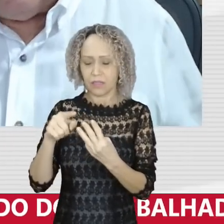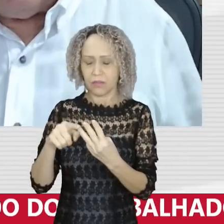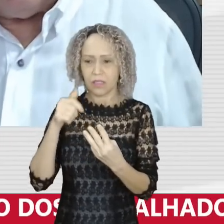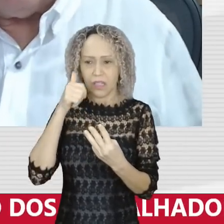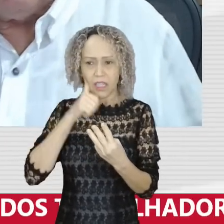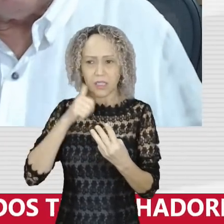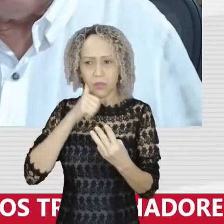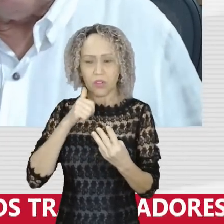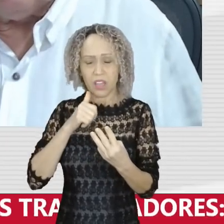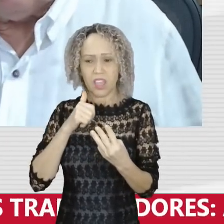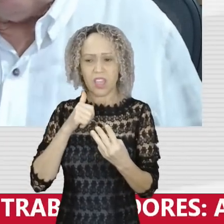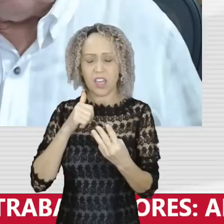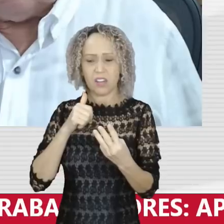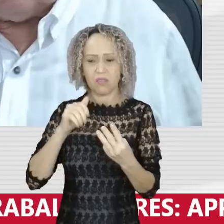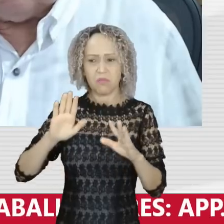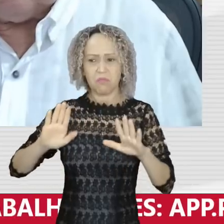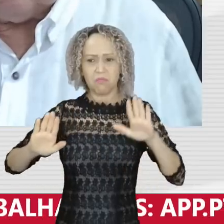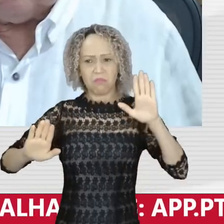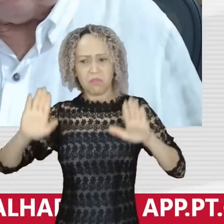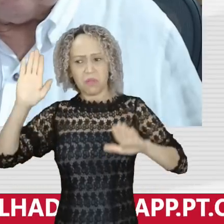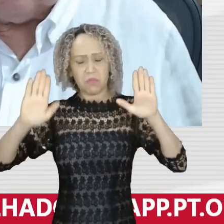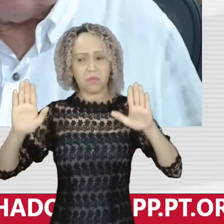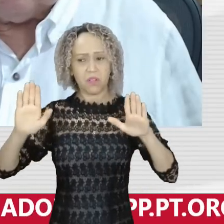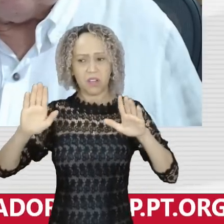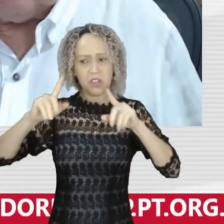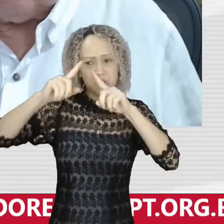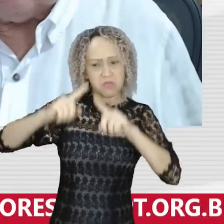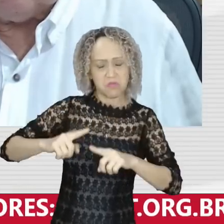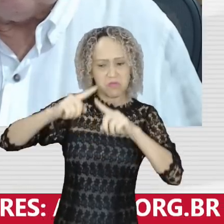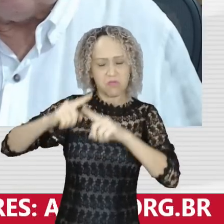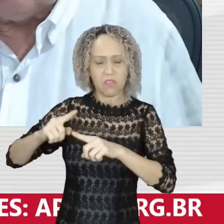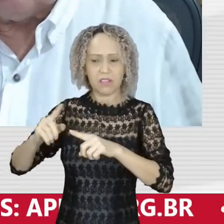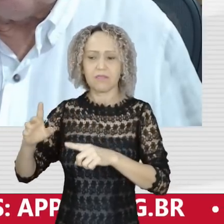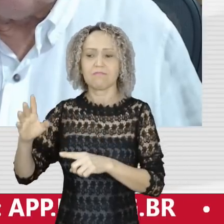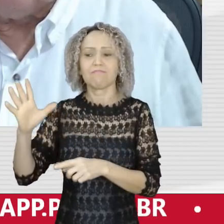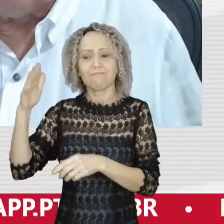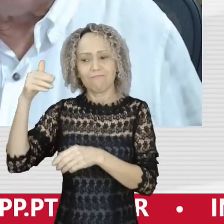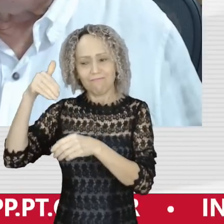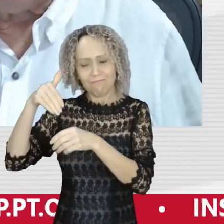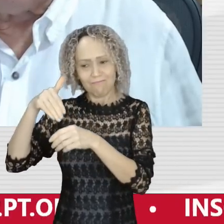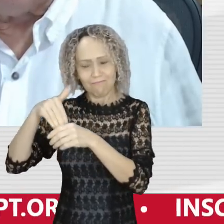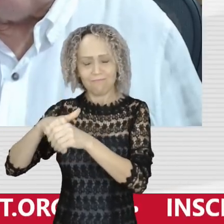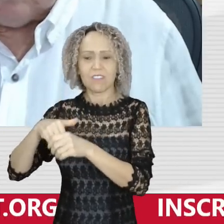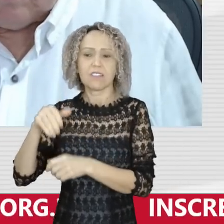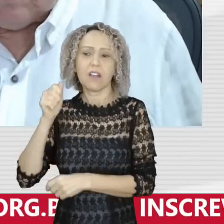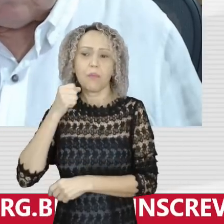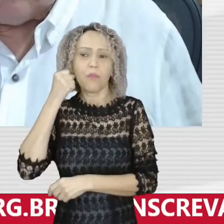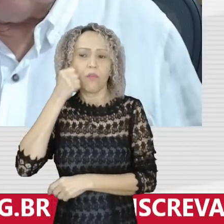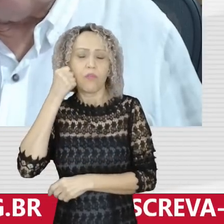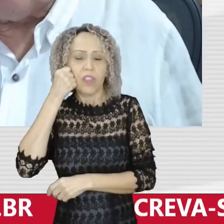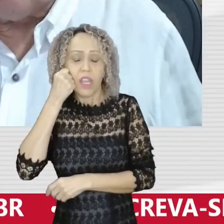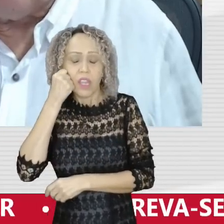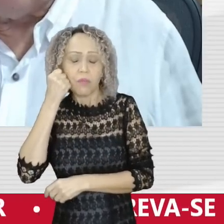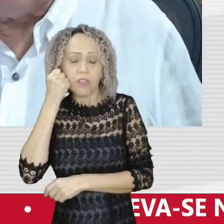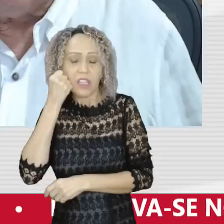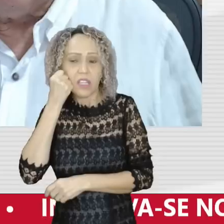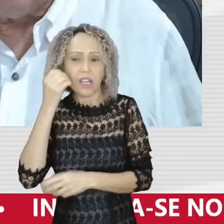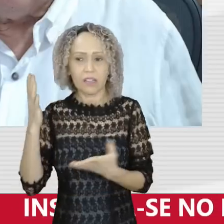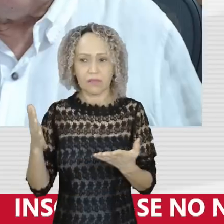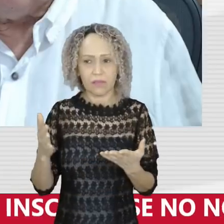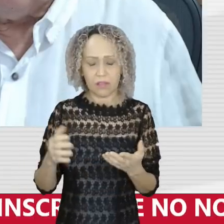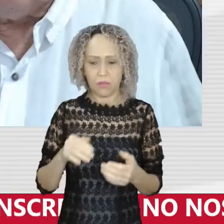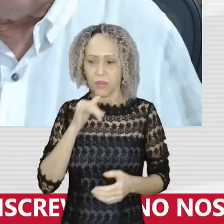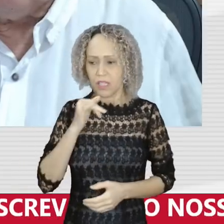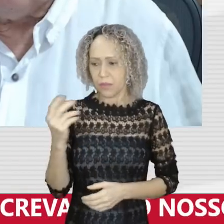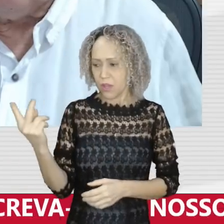mulheres que duas se alinhavam, né, ali no mesmo projeto, do mesmo campo, e uma totalmente antagônica,